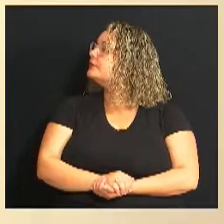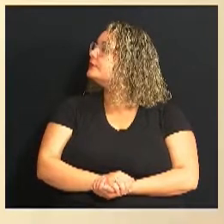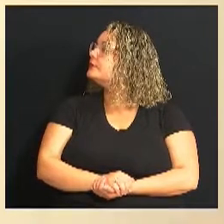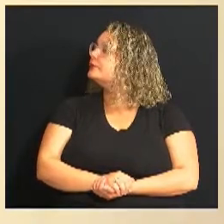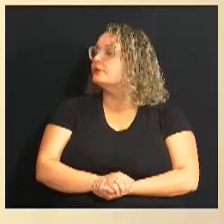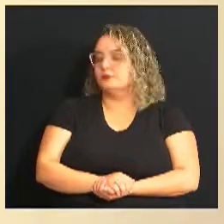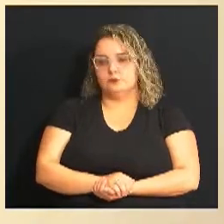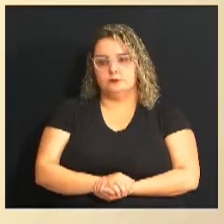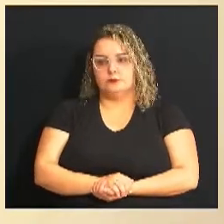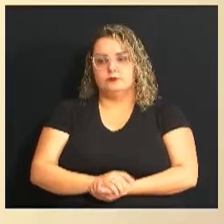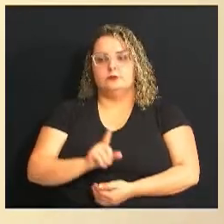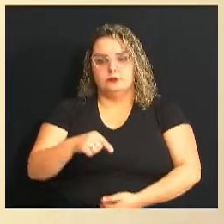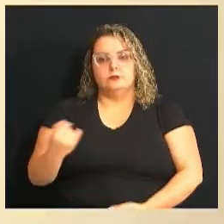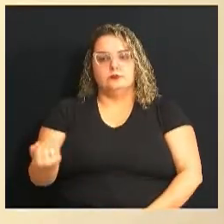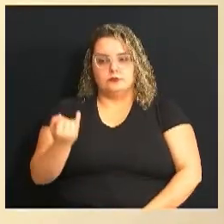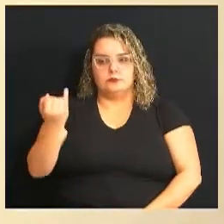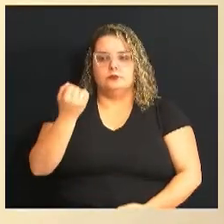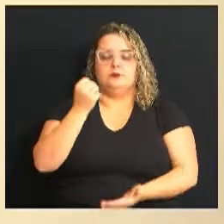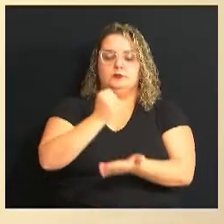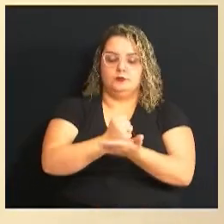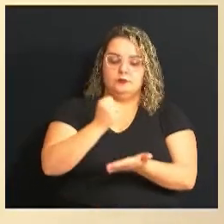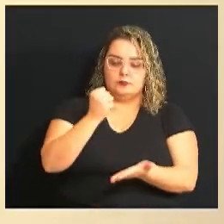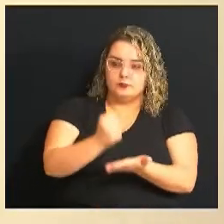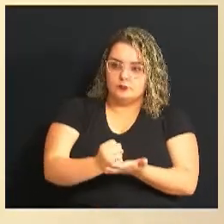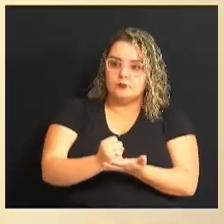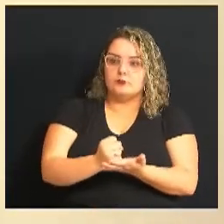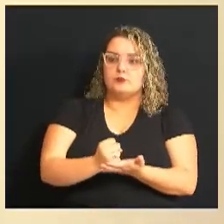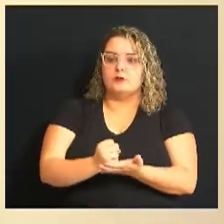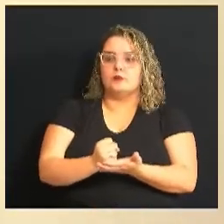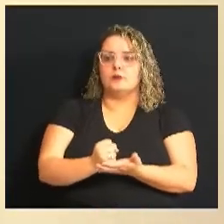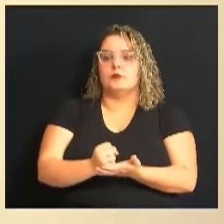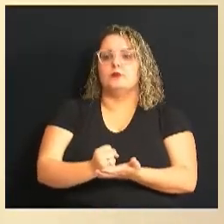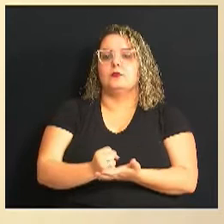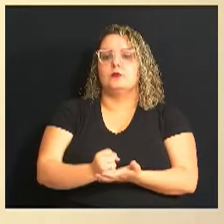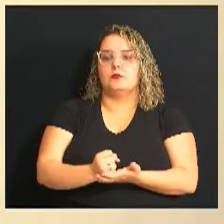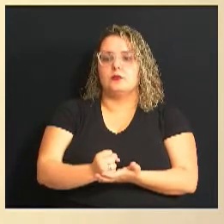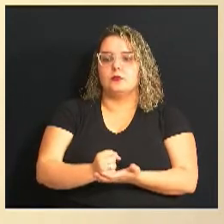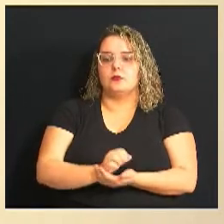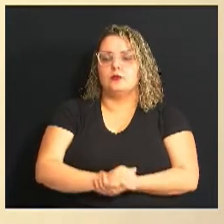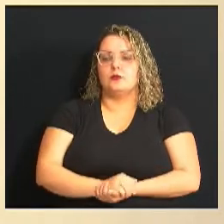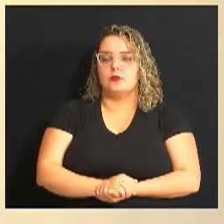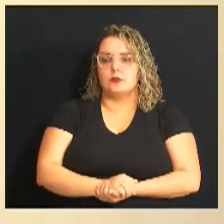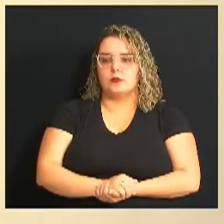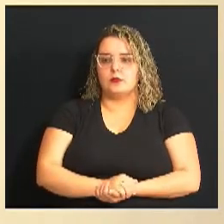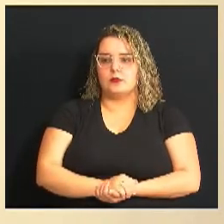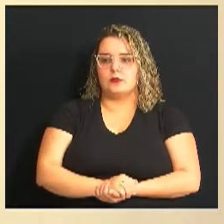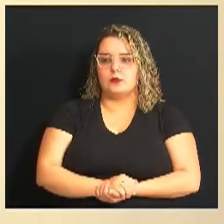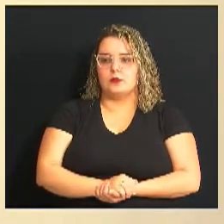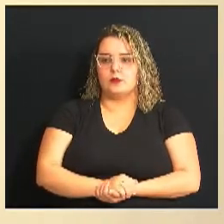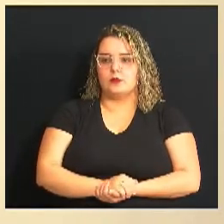Vale também para os contratos que tenham, porventura, advindos